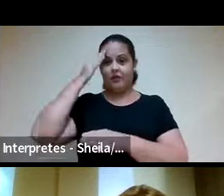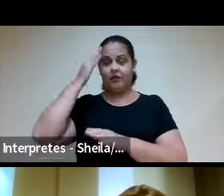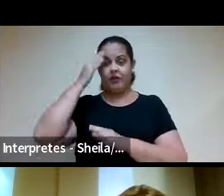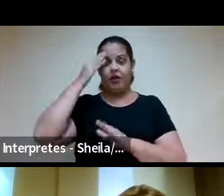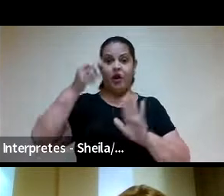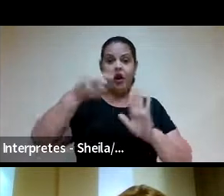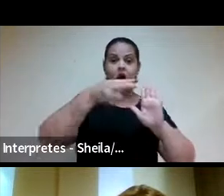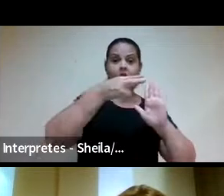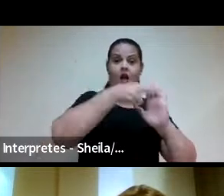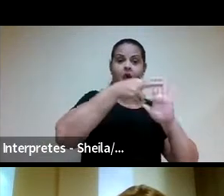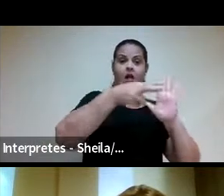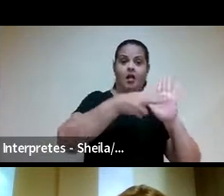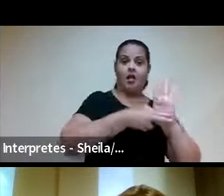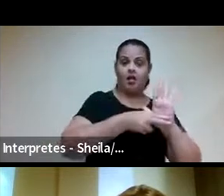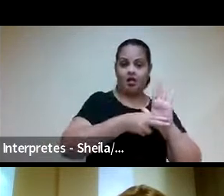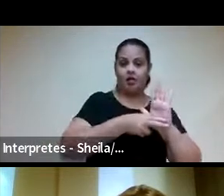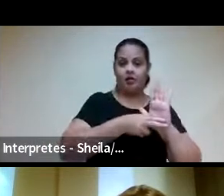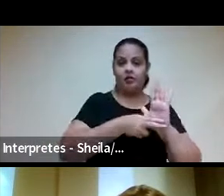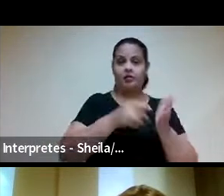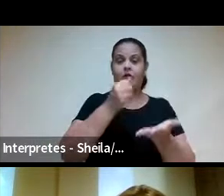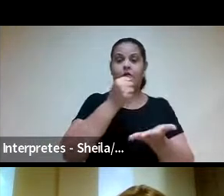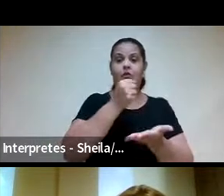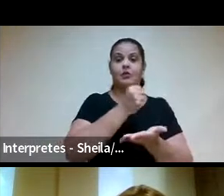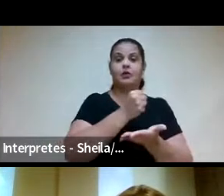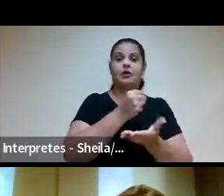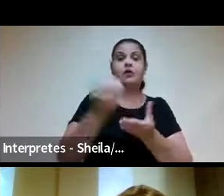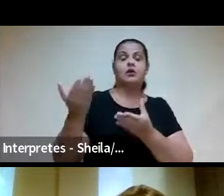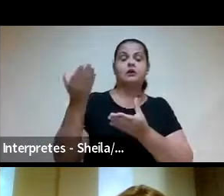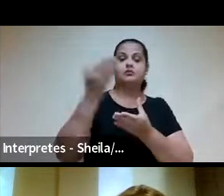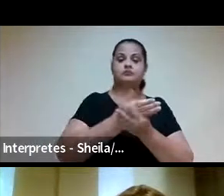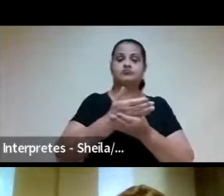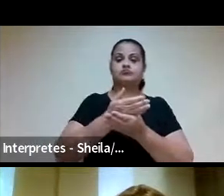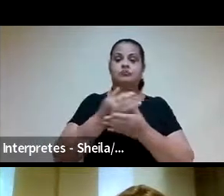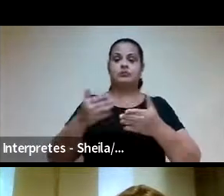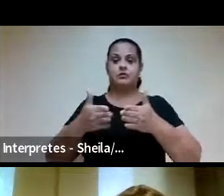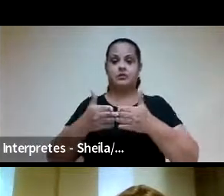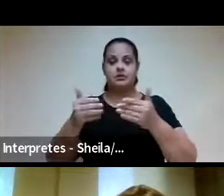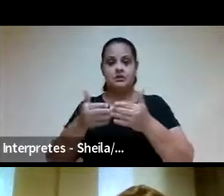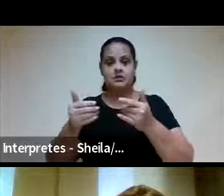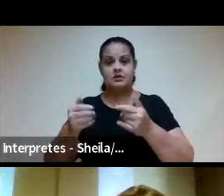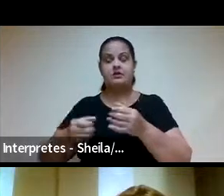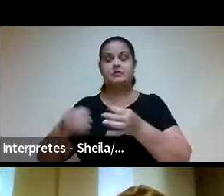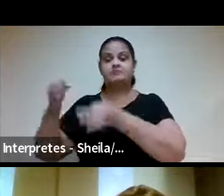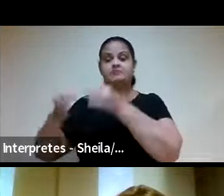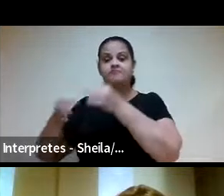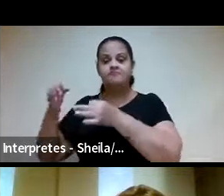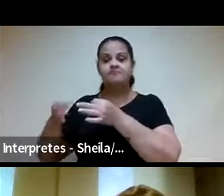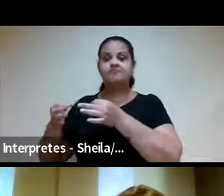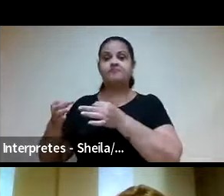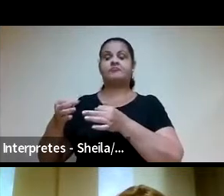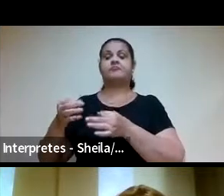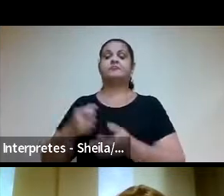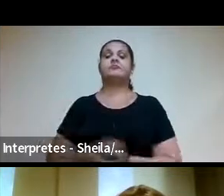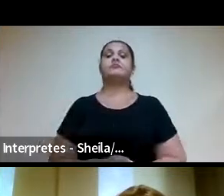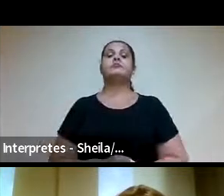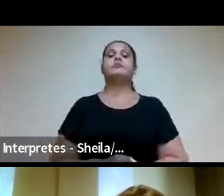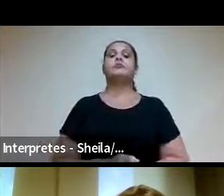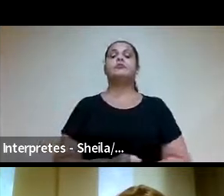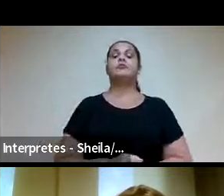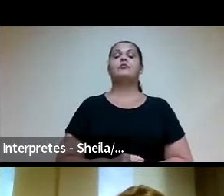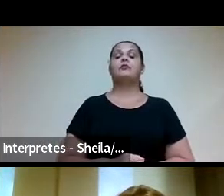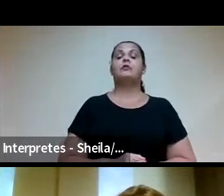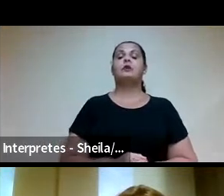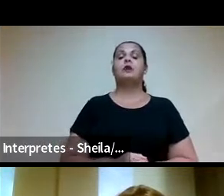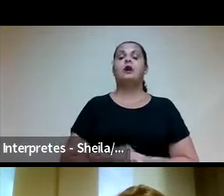processual civil vigente, né, em nosso ordenamento jurídico, ela também disciplina o ônus da parte